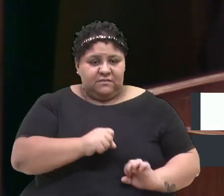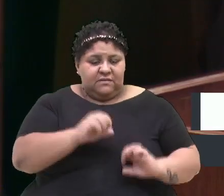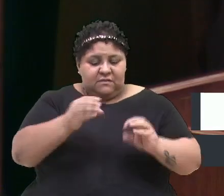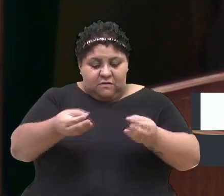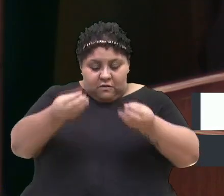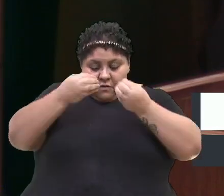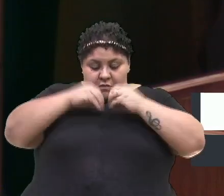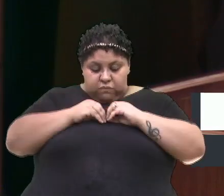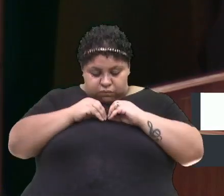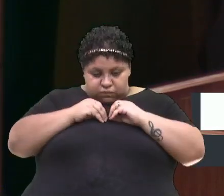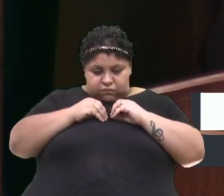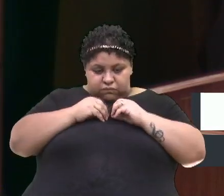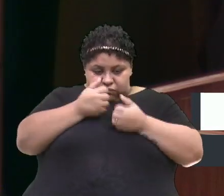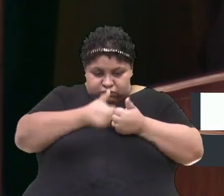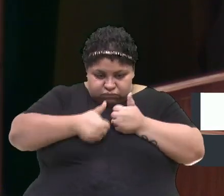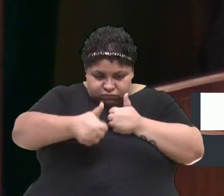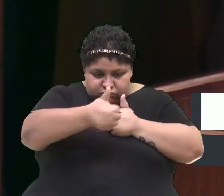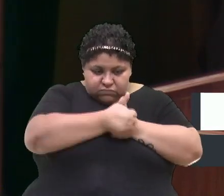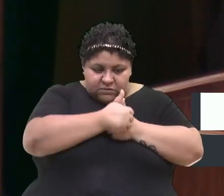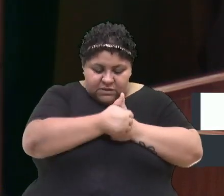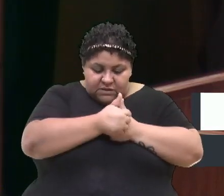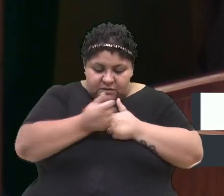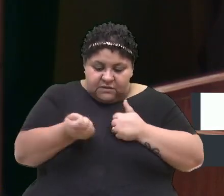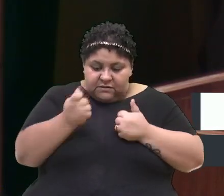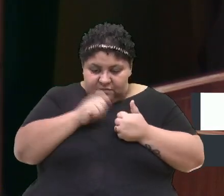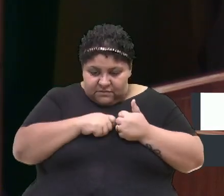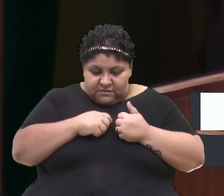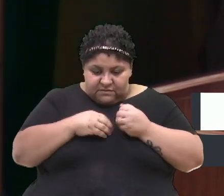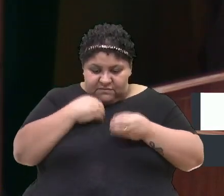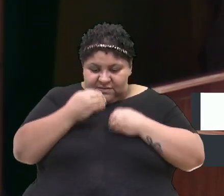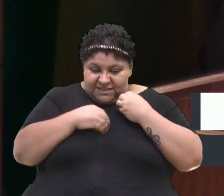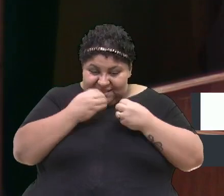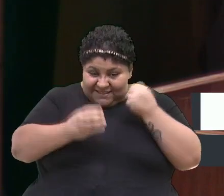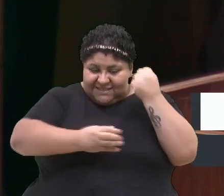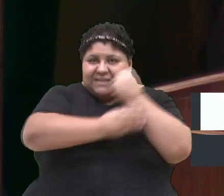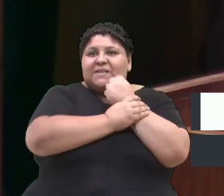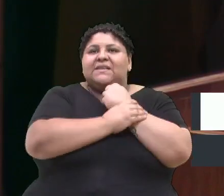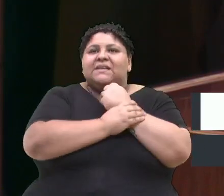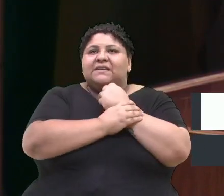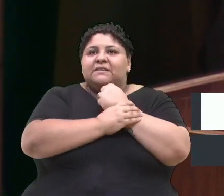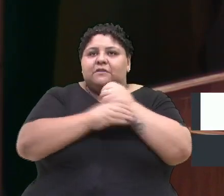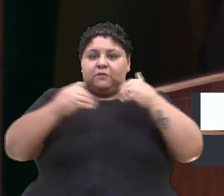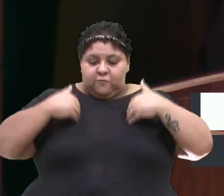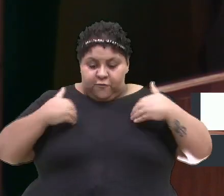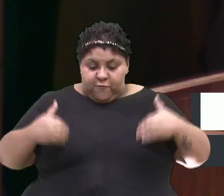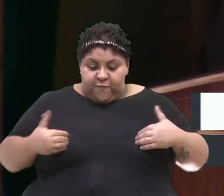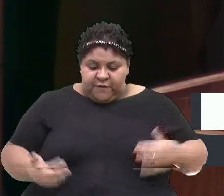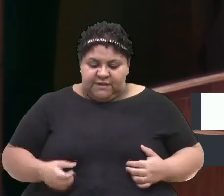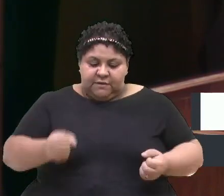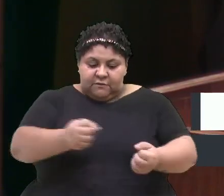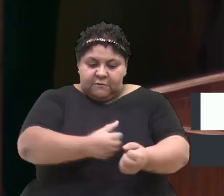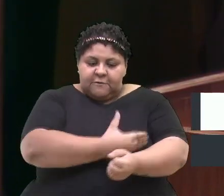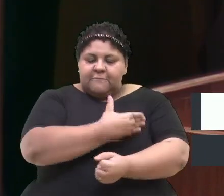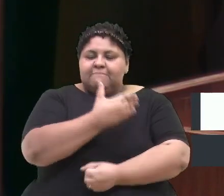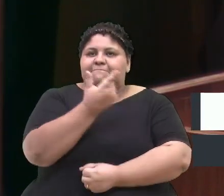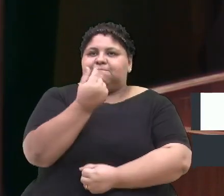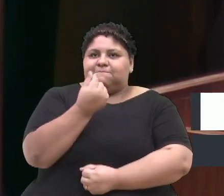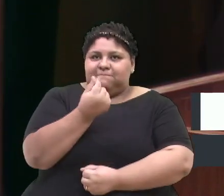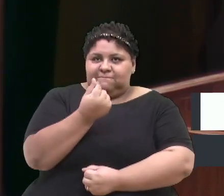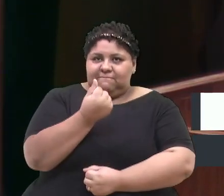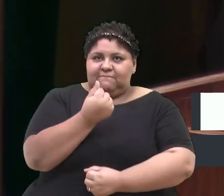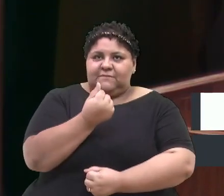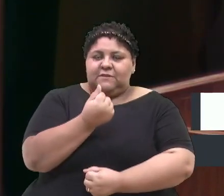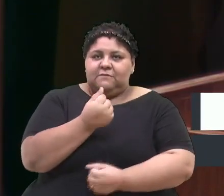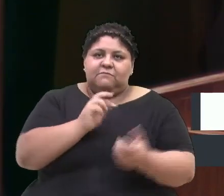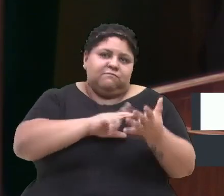e protagonizar, ela precisa se sentir segura. Física, emocionalmente, financeiramente e de